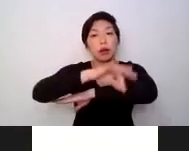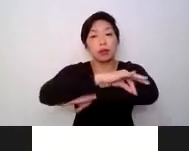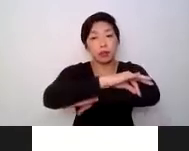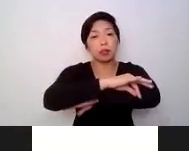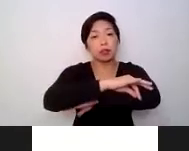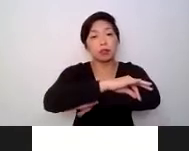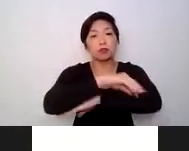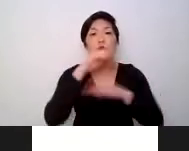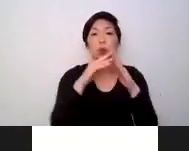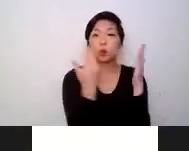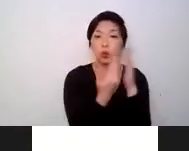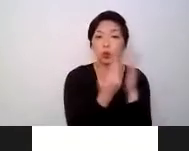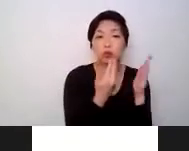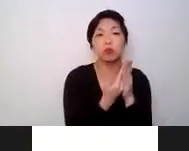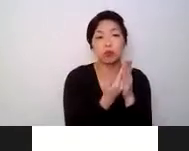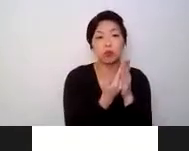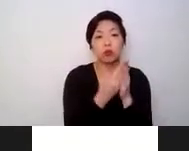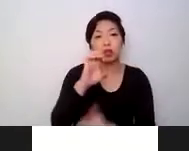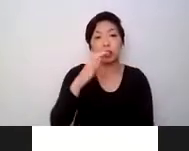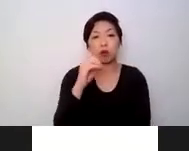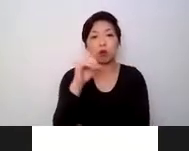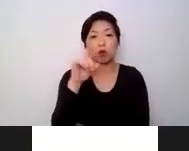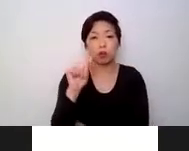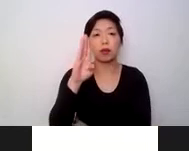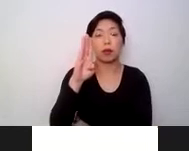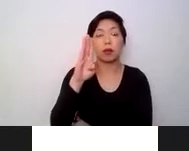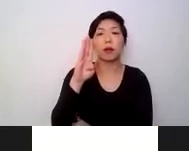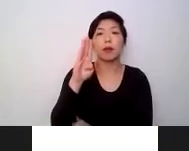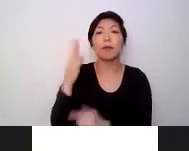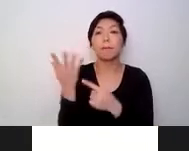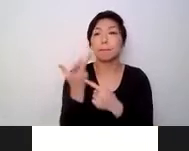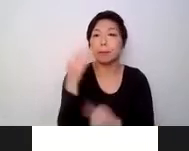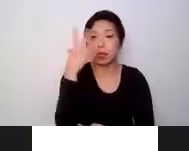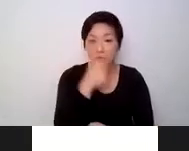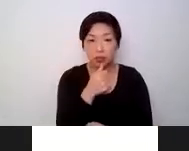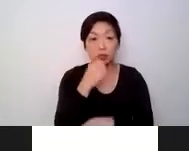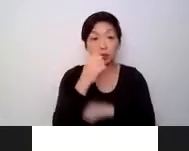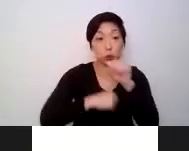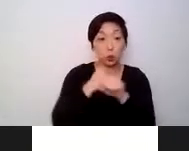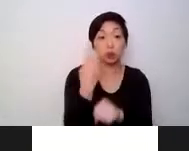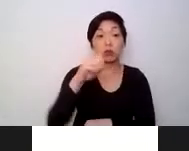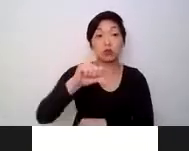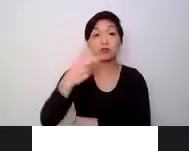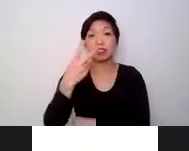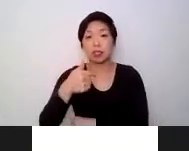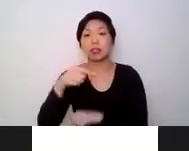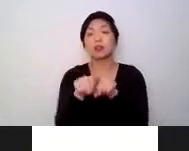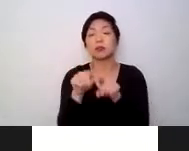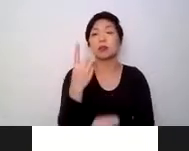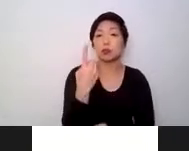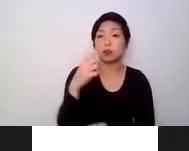Nationale de Beaux-Arts na França, em Paris, entre 1927 e 1932, e ele se estabelece em 1933